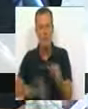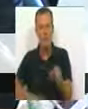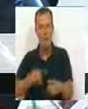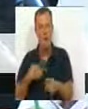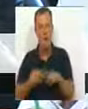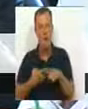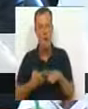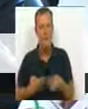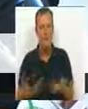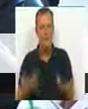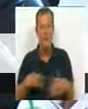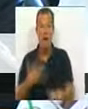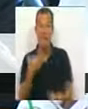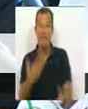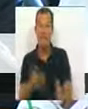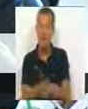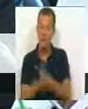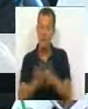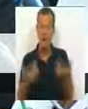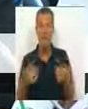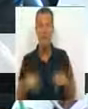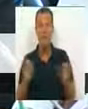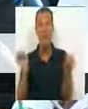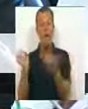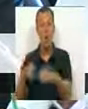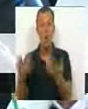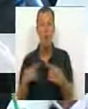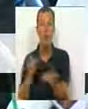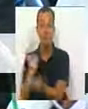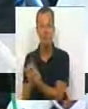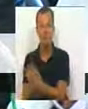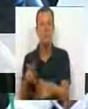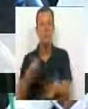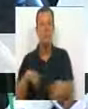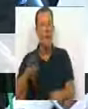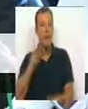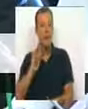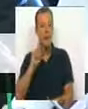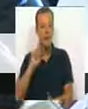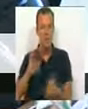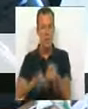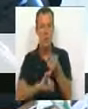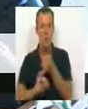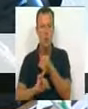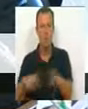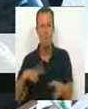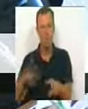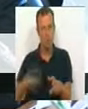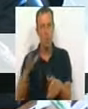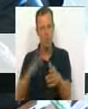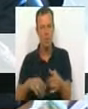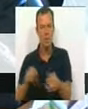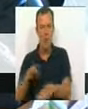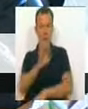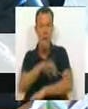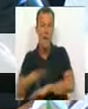interesses, apelava a este entendimento, ao reconhecimento da importância da Associação Portuguesa de Arquitetos